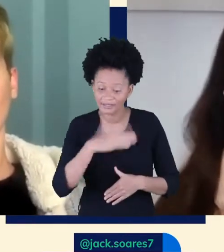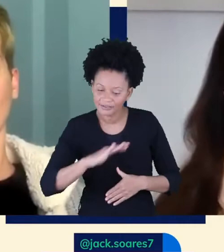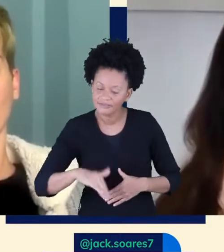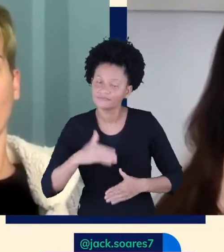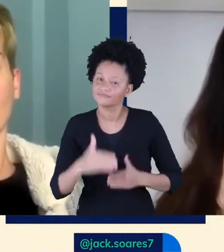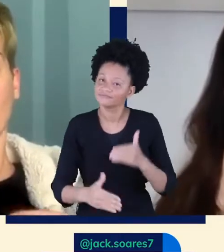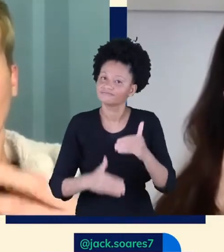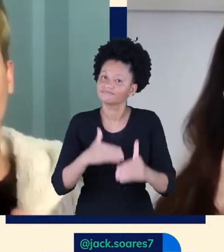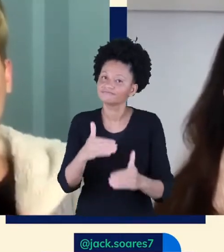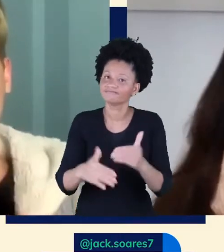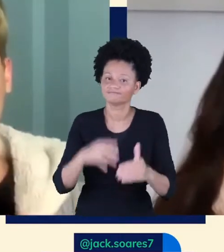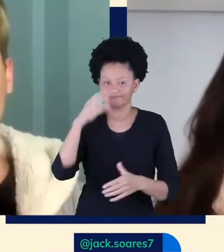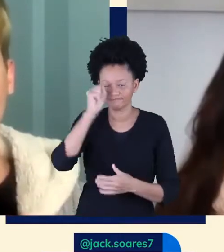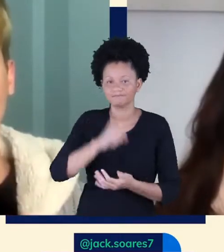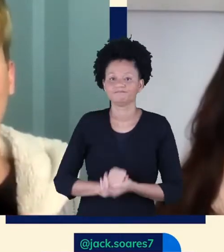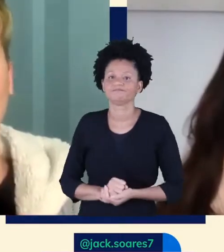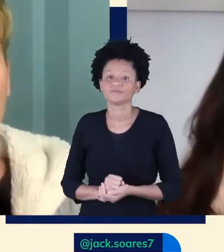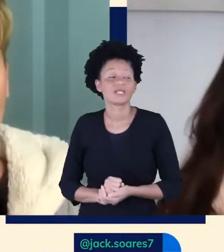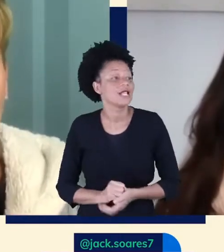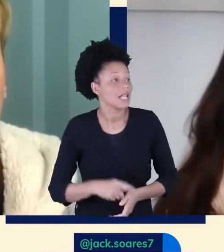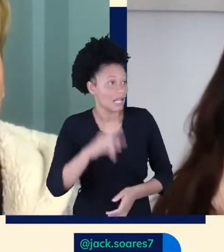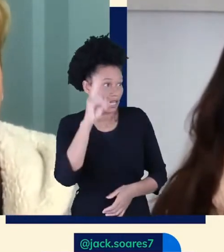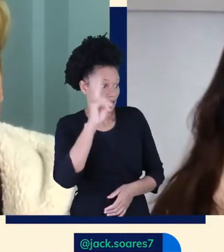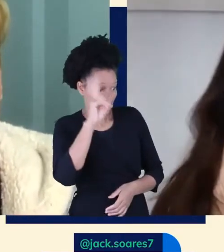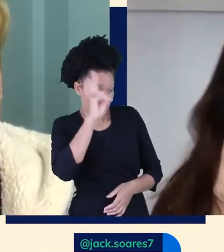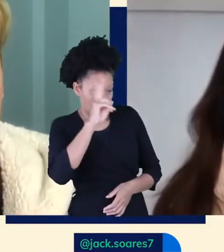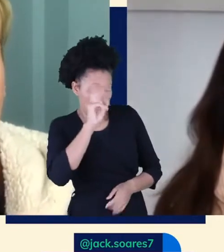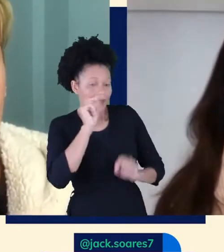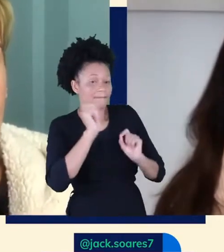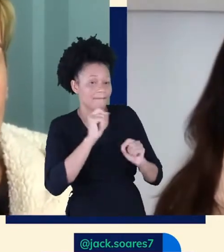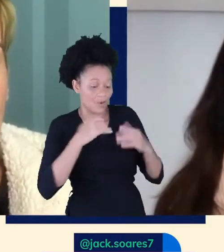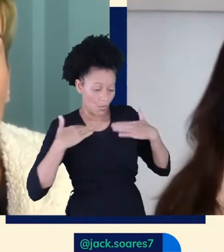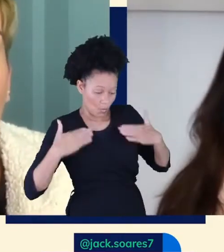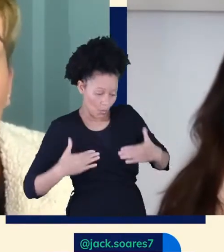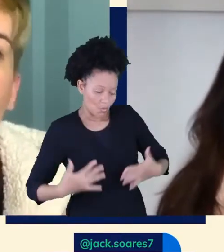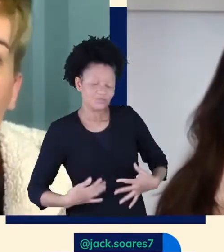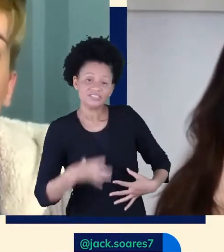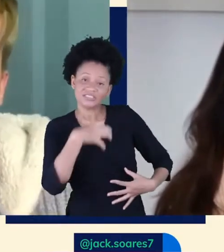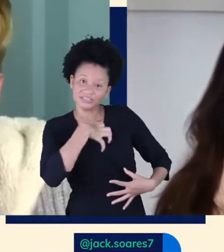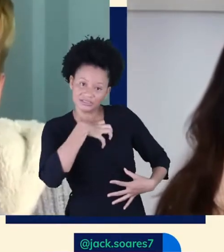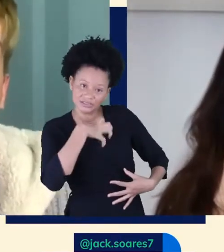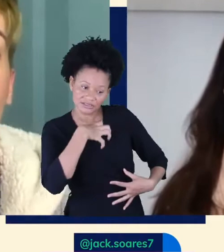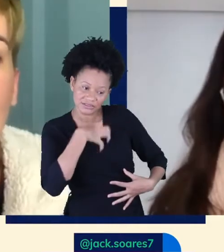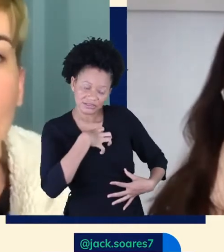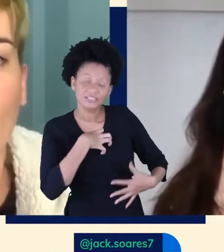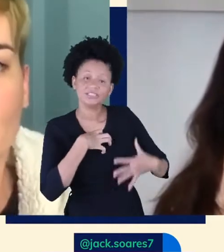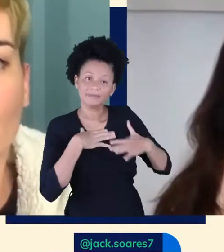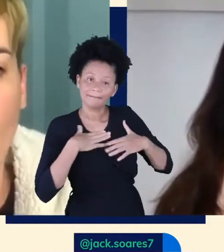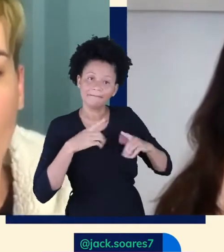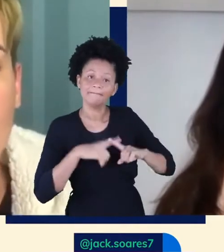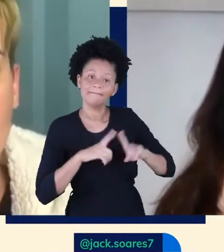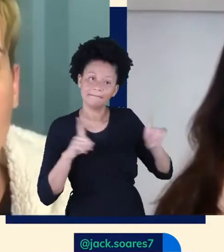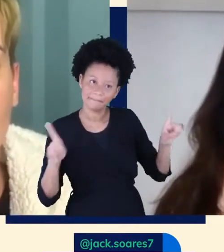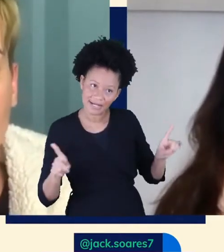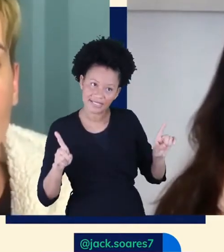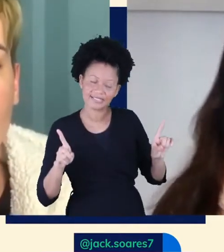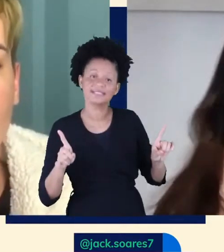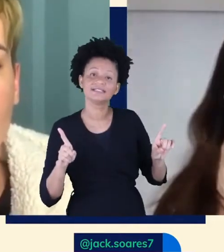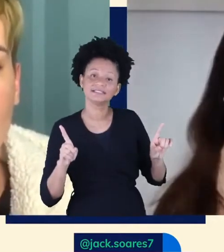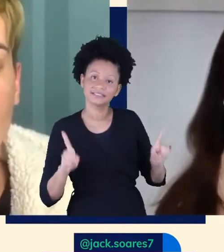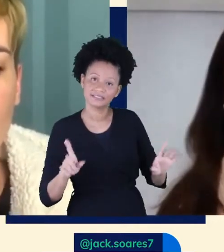aprendendo. E reforçar que assim, é normal, o teu corpo é assim, tem essa sensação, mas vamos lembrar quem que pode tocar